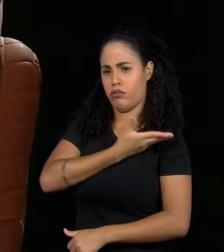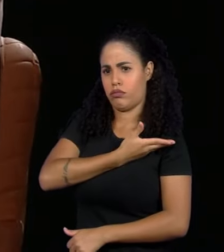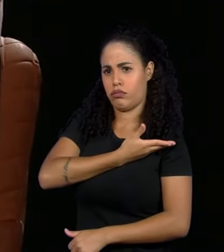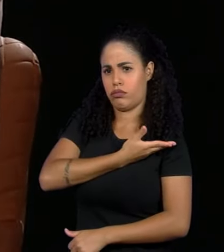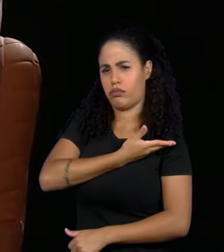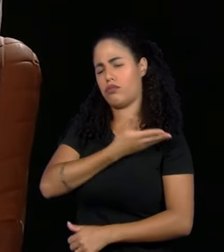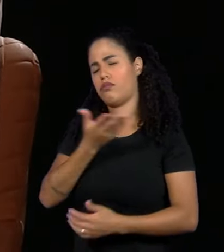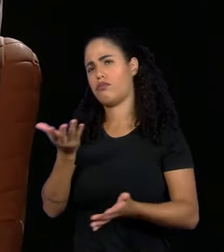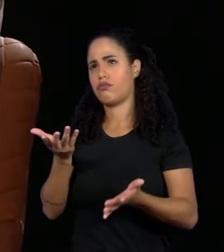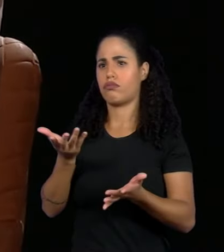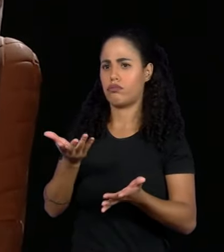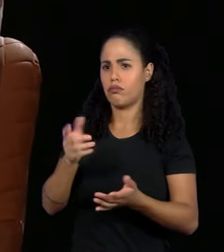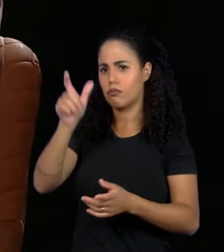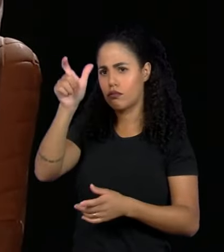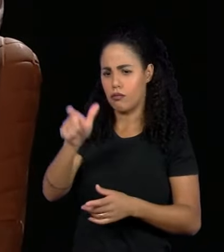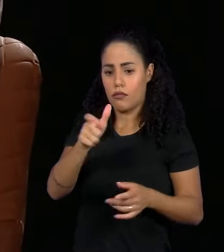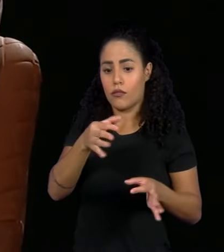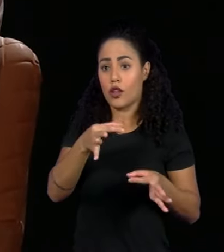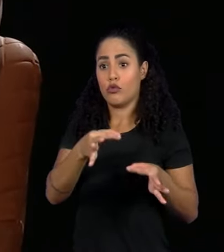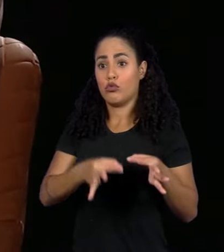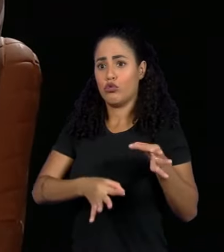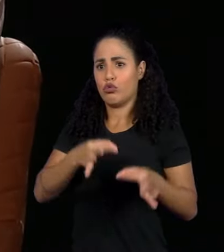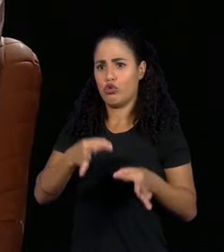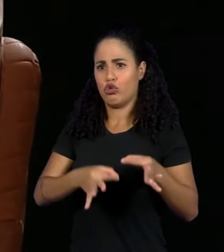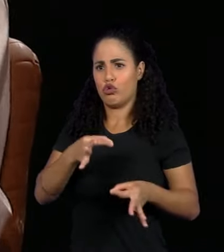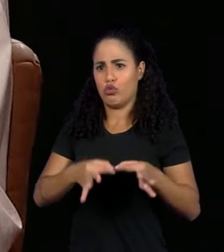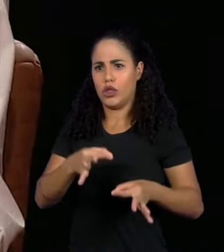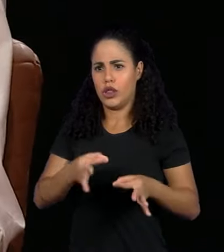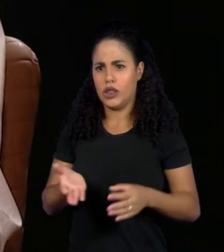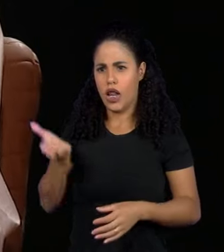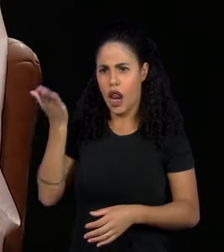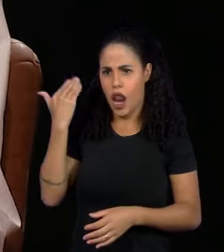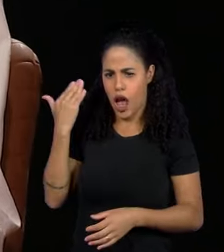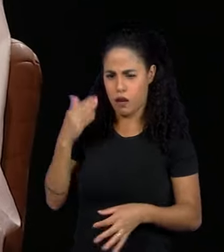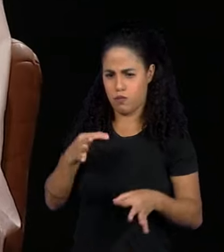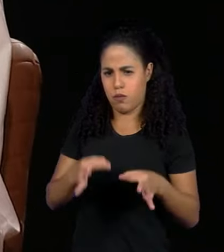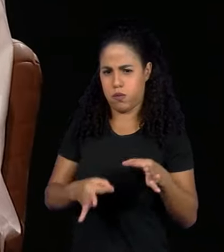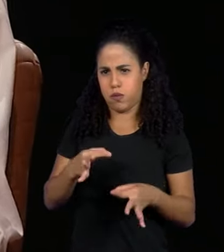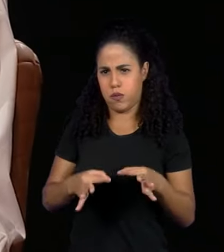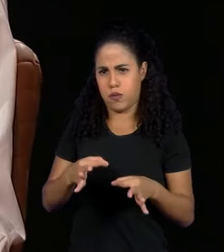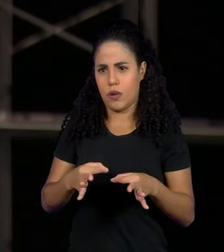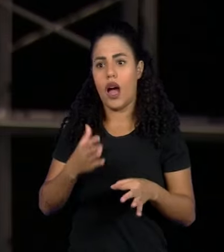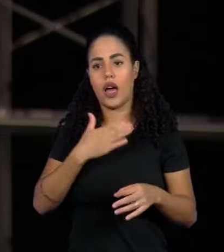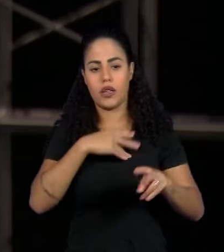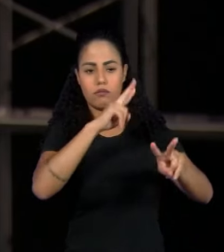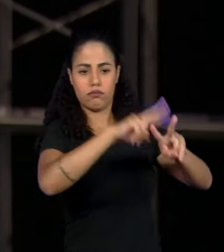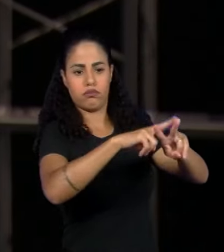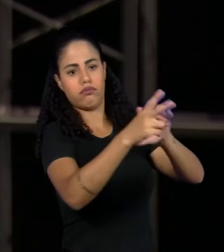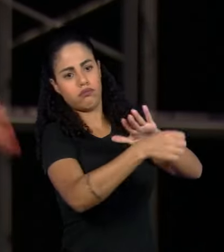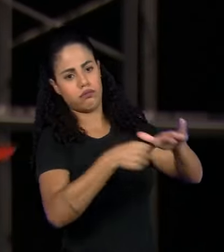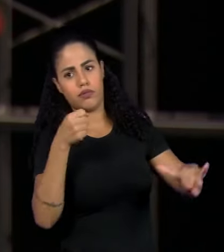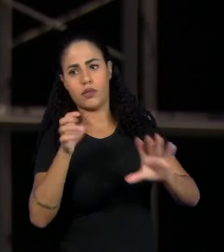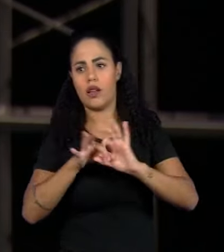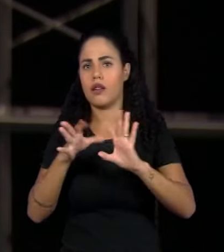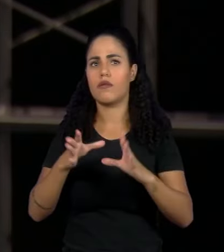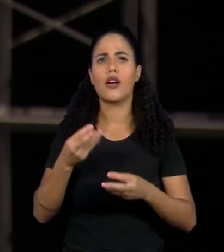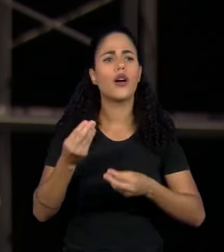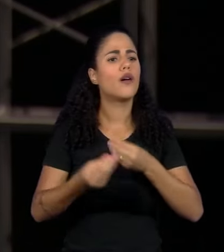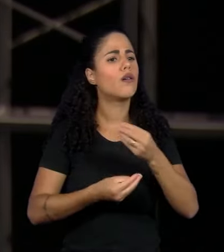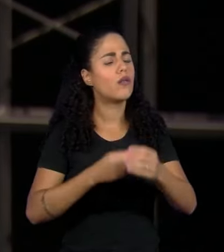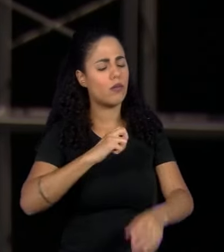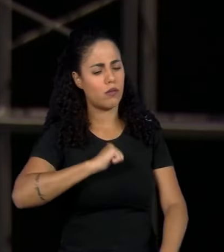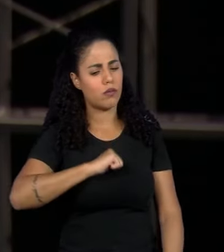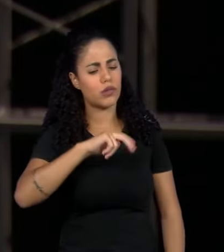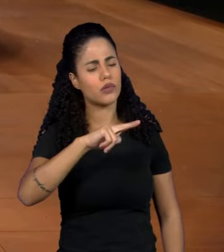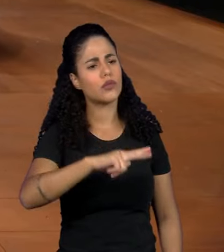um juiz do Supremo Tribunal Militar, me pôs para fora. E que Portugal foi esse que você encontrou